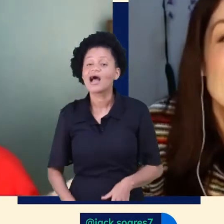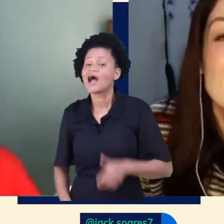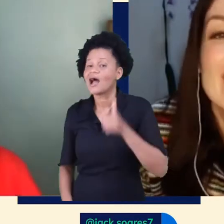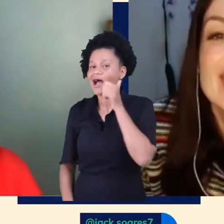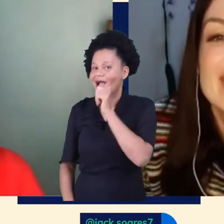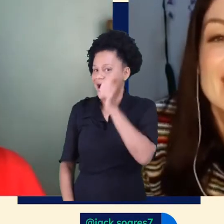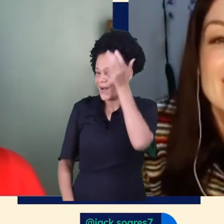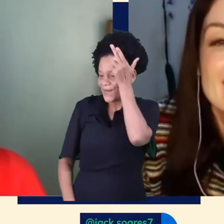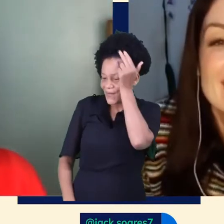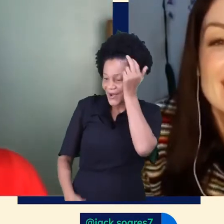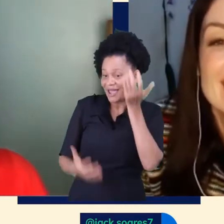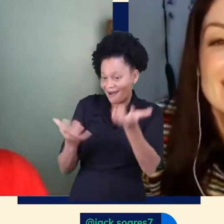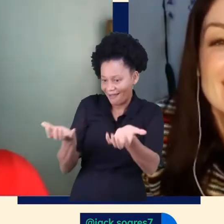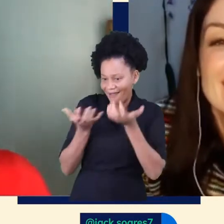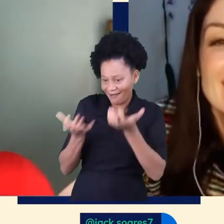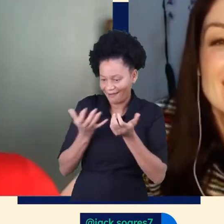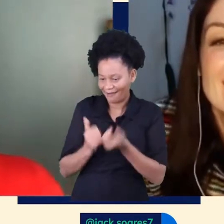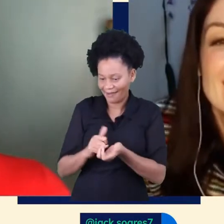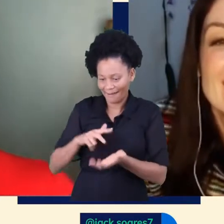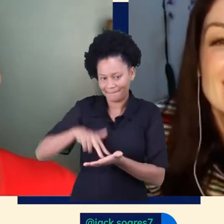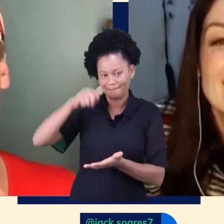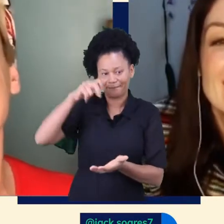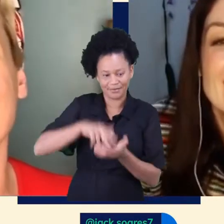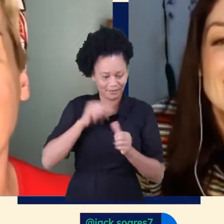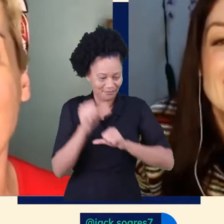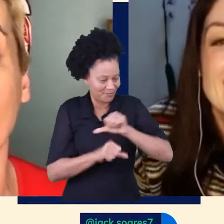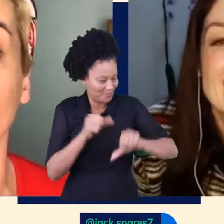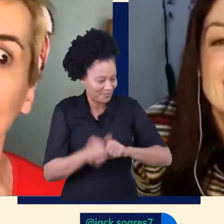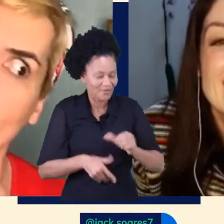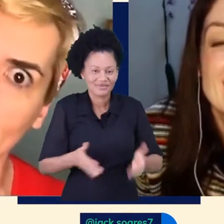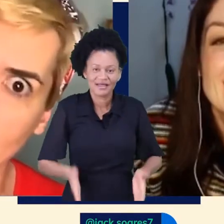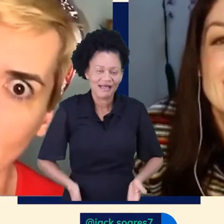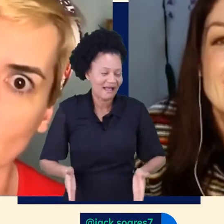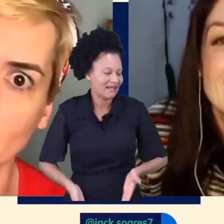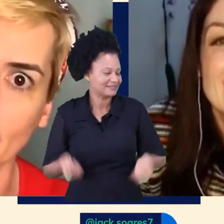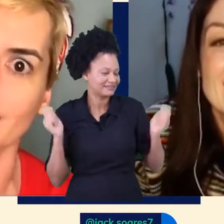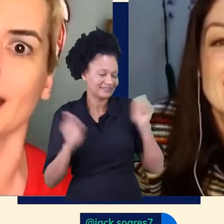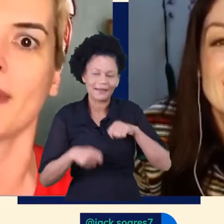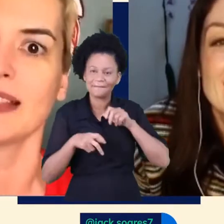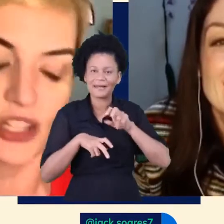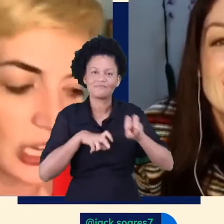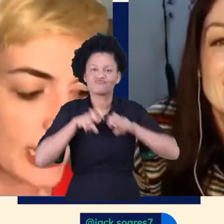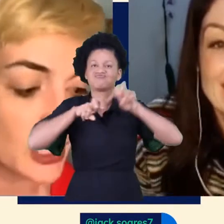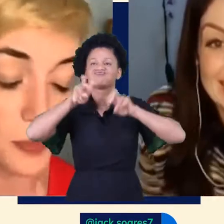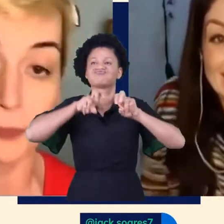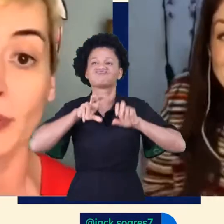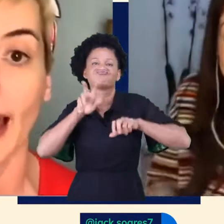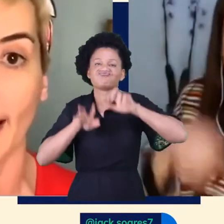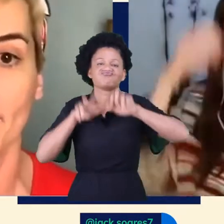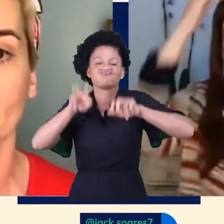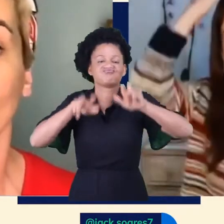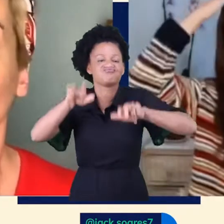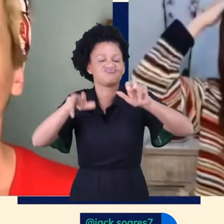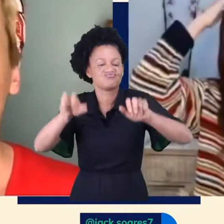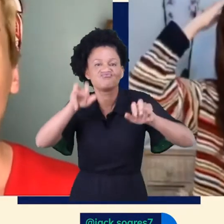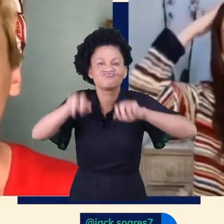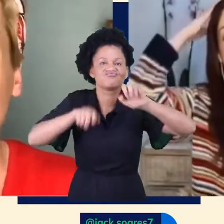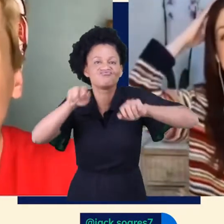fruta. Maravilhoso. A coelha quer pular, mas ela tá de saia, então ele empresta a calça para ela ter mais agilidade para